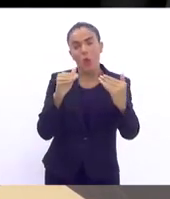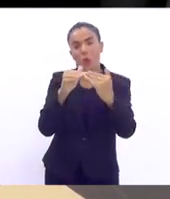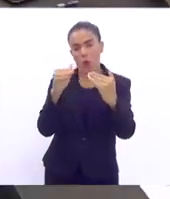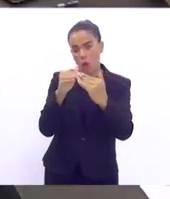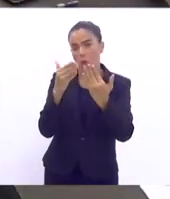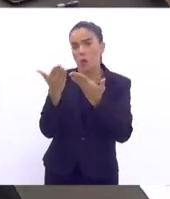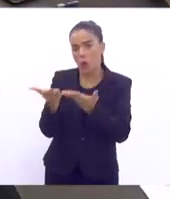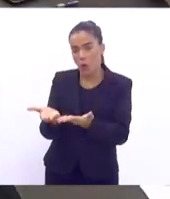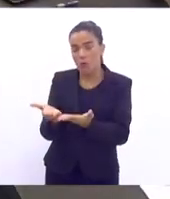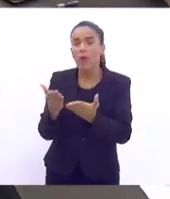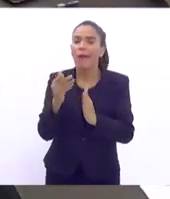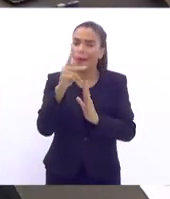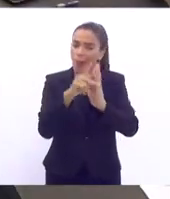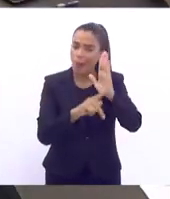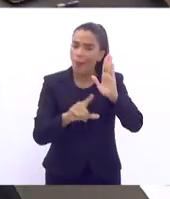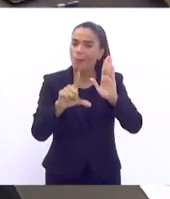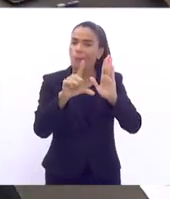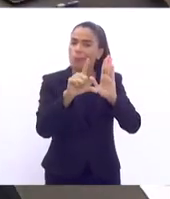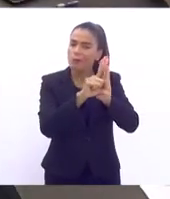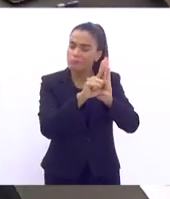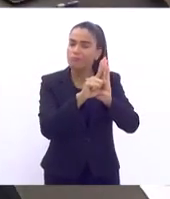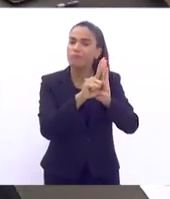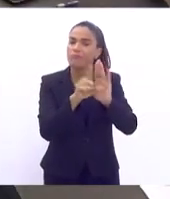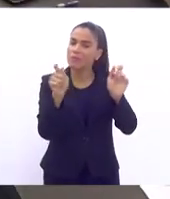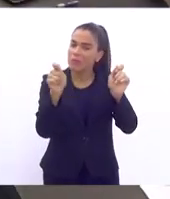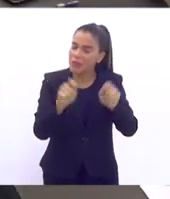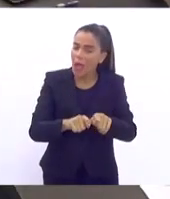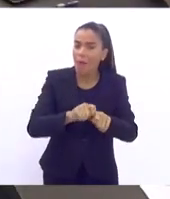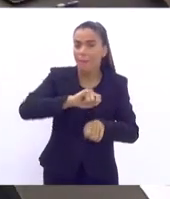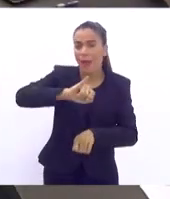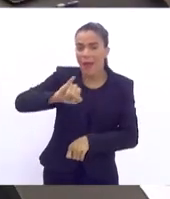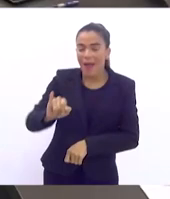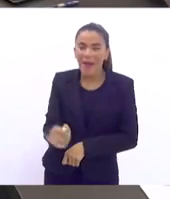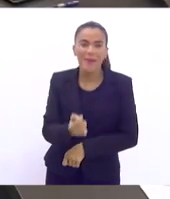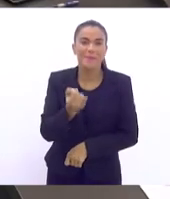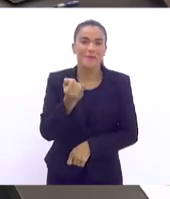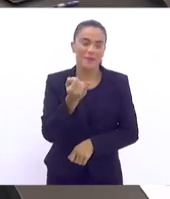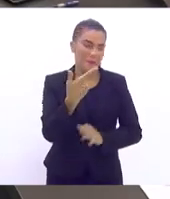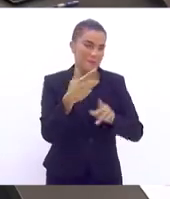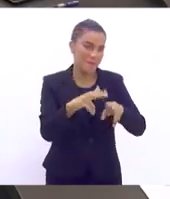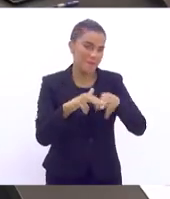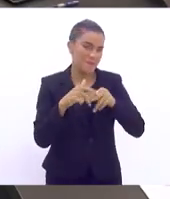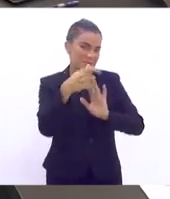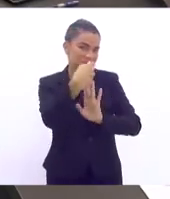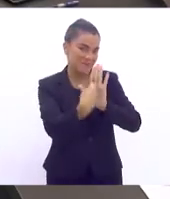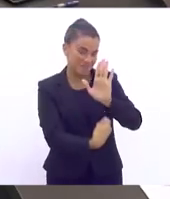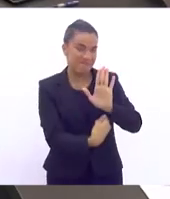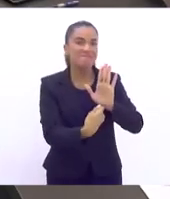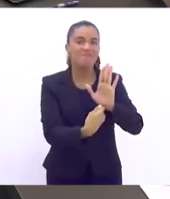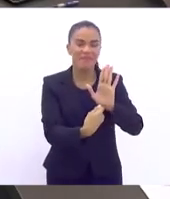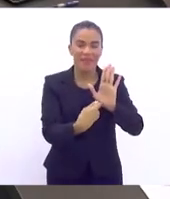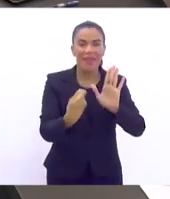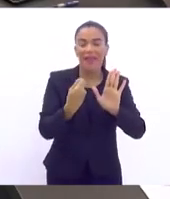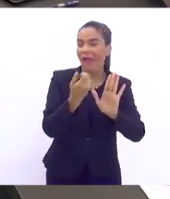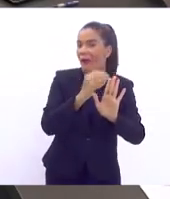que é um projeto que pode ser melhorado porque o texto em si